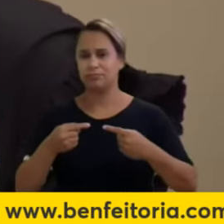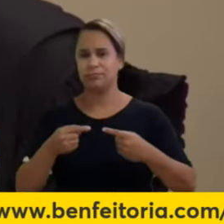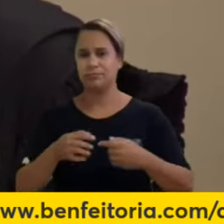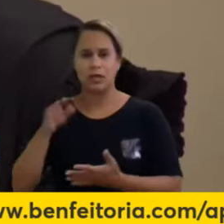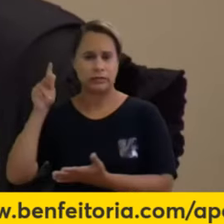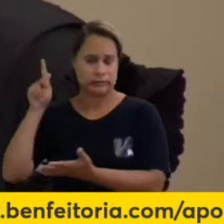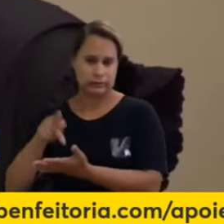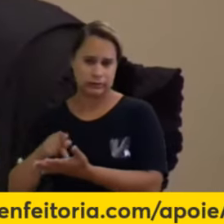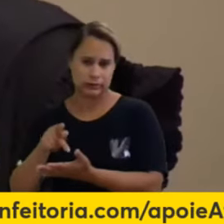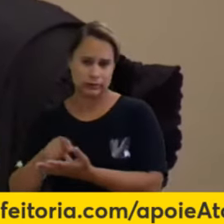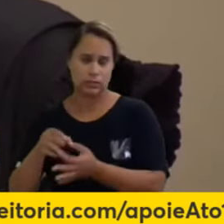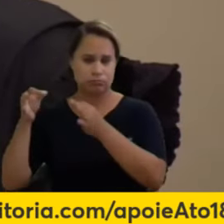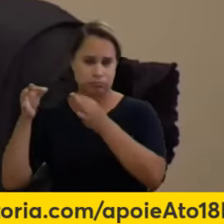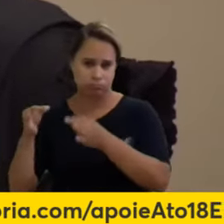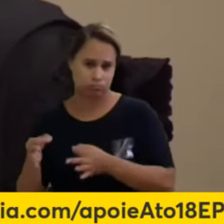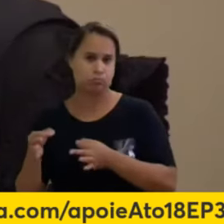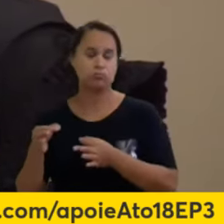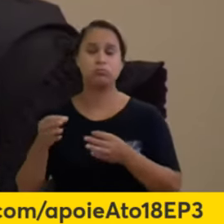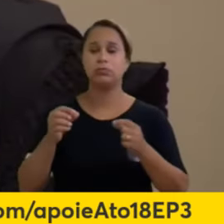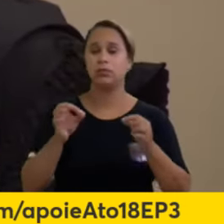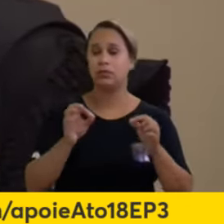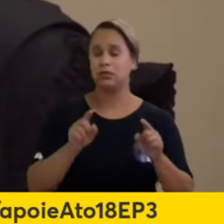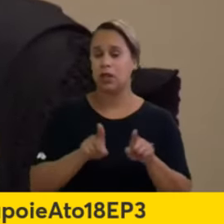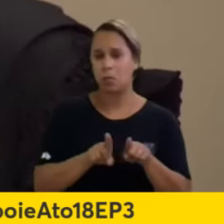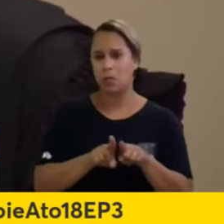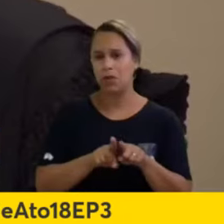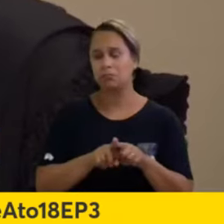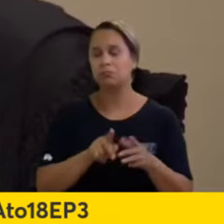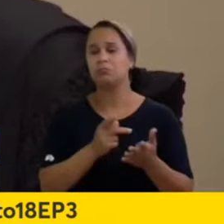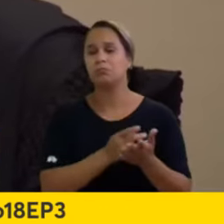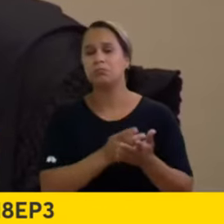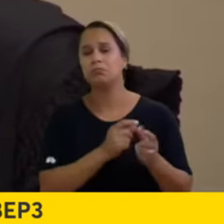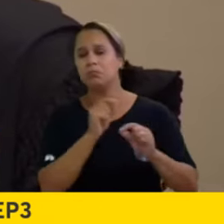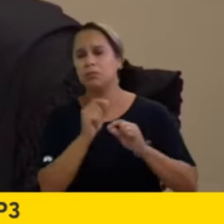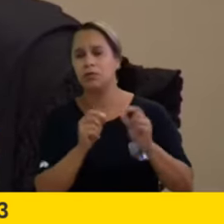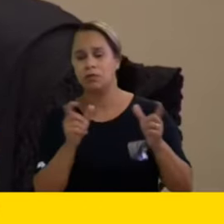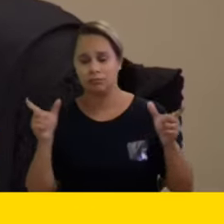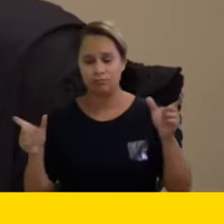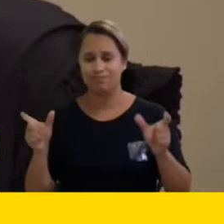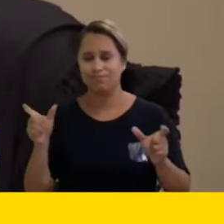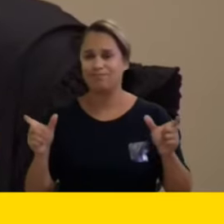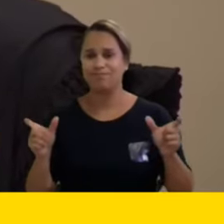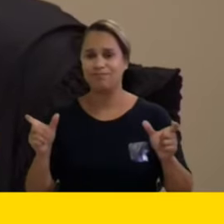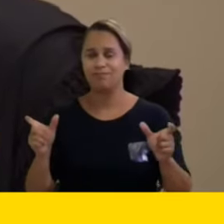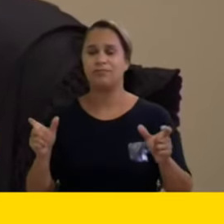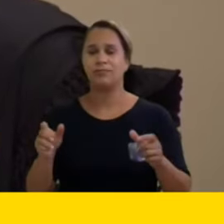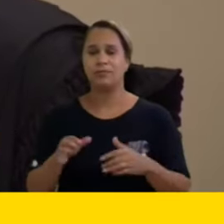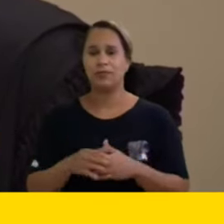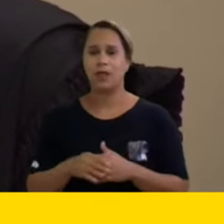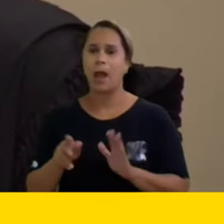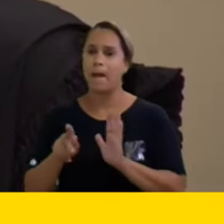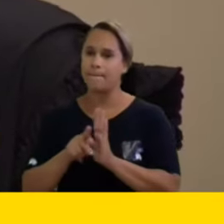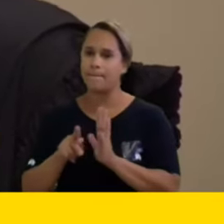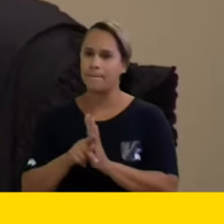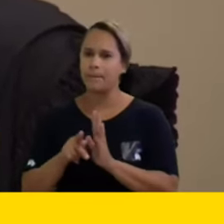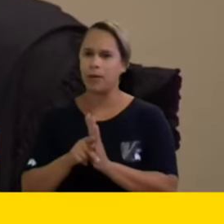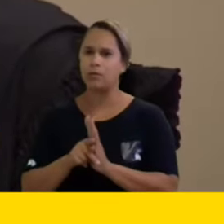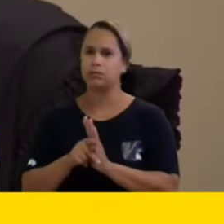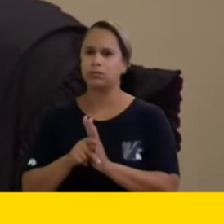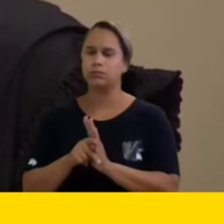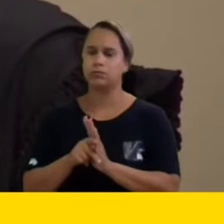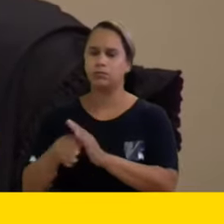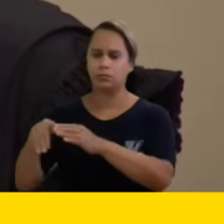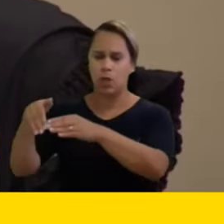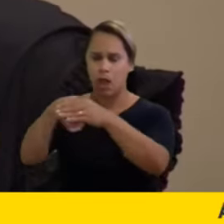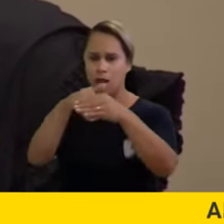os quais ao final resulta em outras candidaturas que não as primeiras visadas na própria eleição de 2022 isso ocorreu não só com o